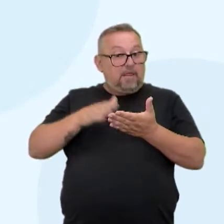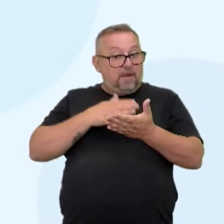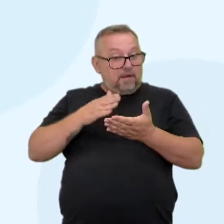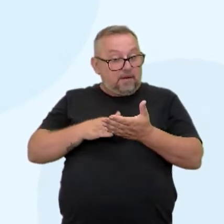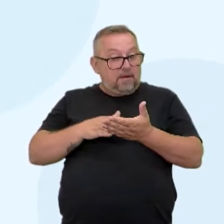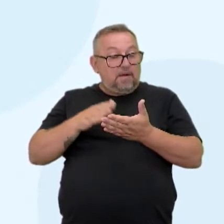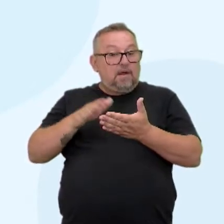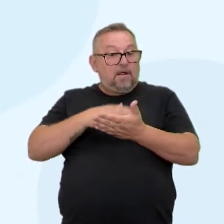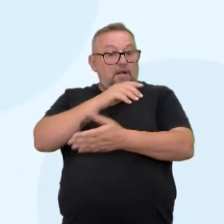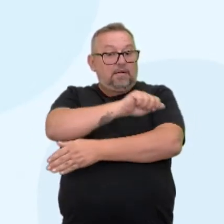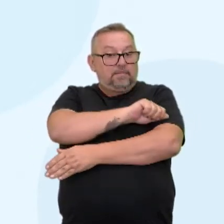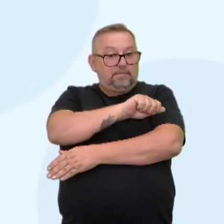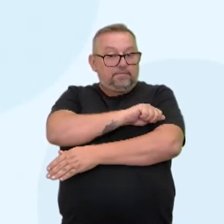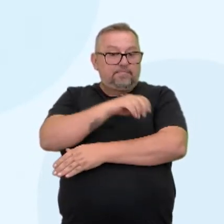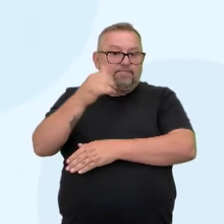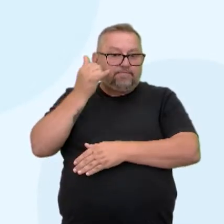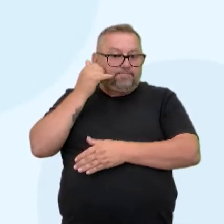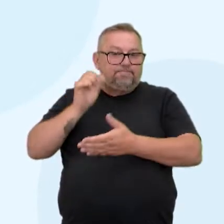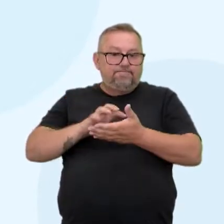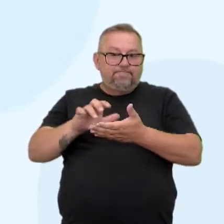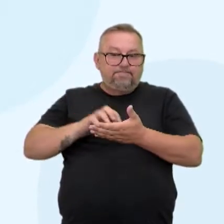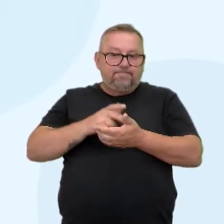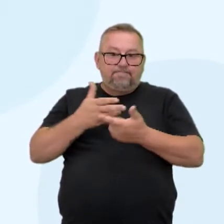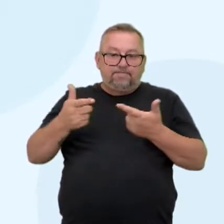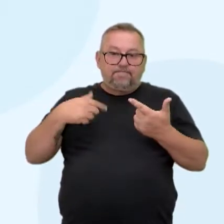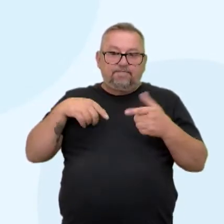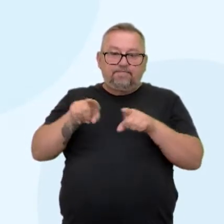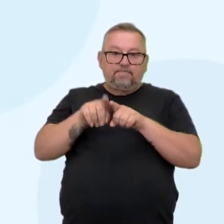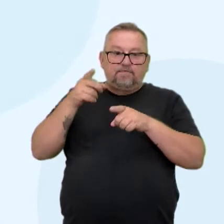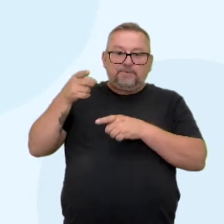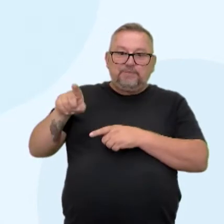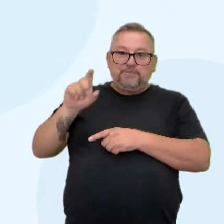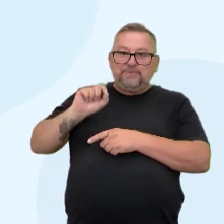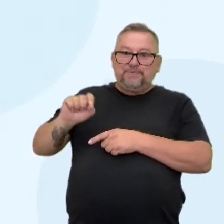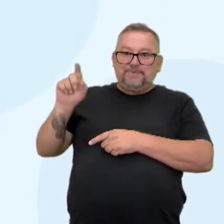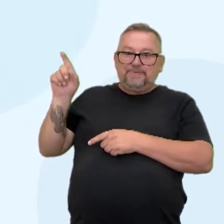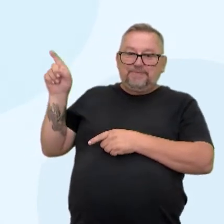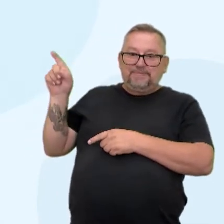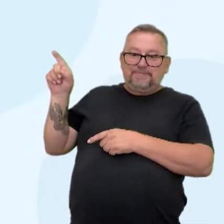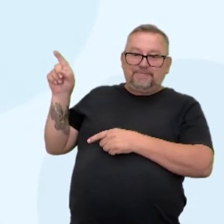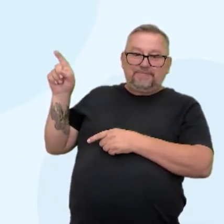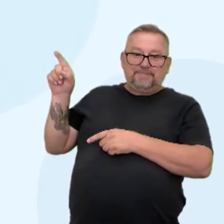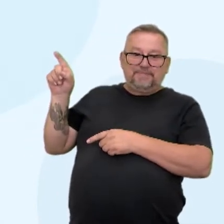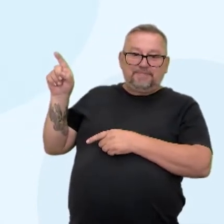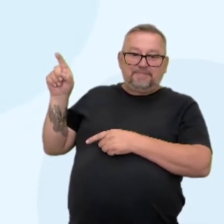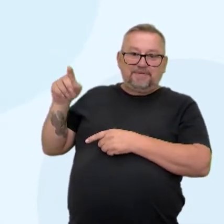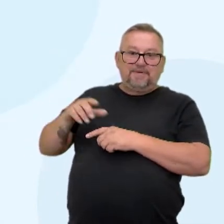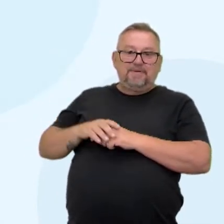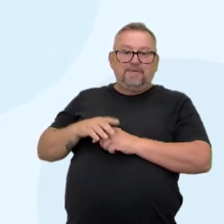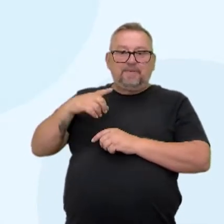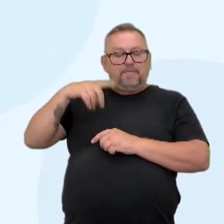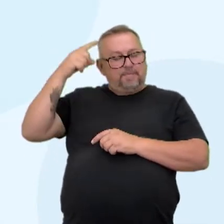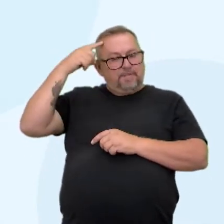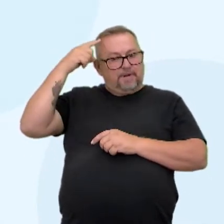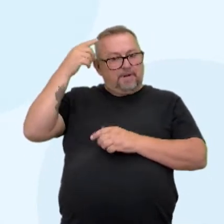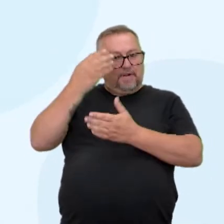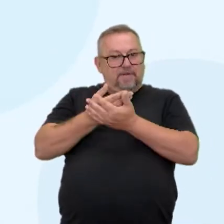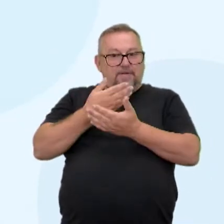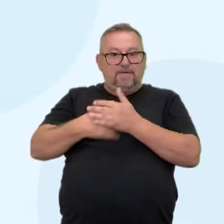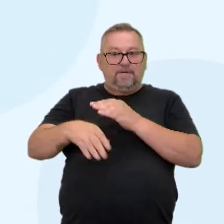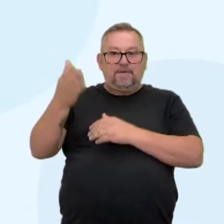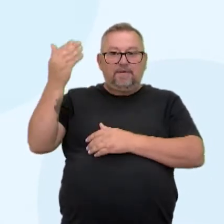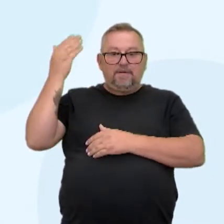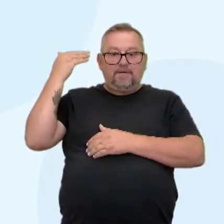tirar um print e... Por último, nós temos aí a nossa retomada, o que nós conversamos na aula